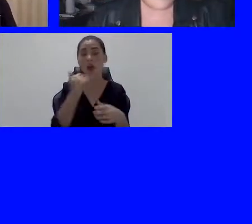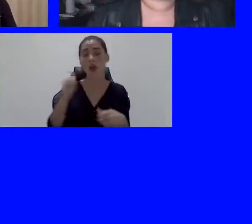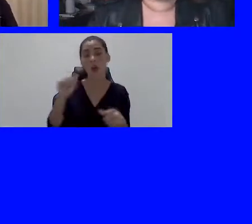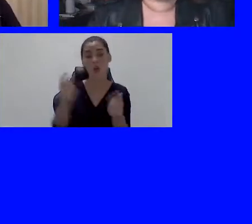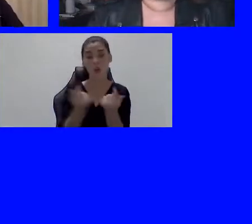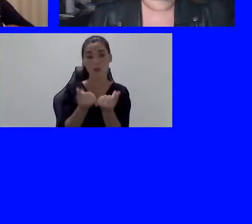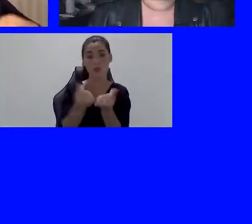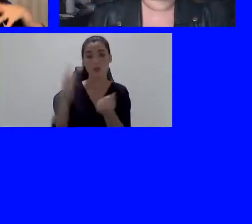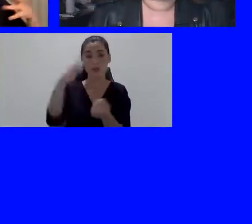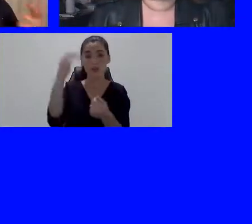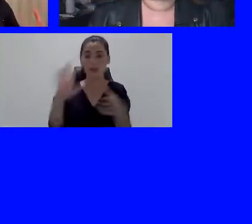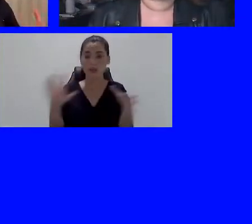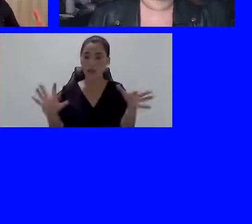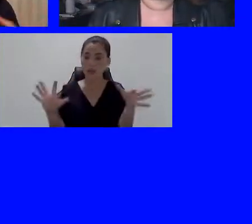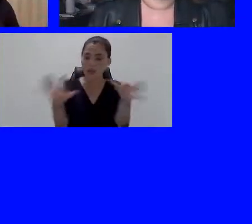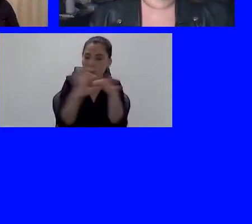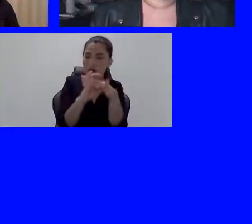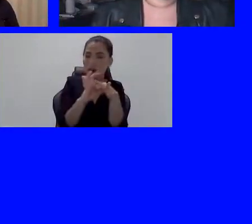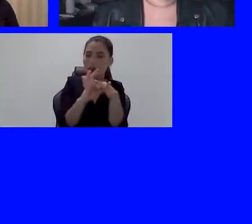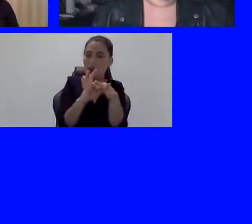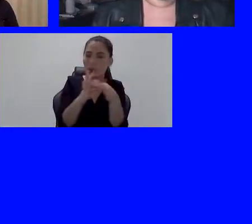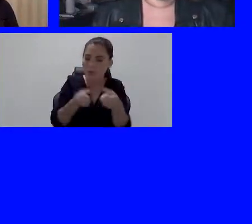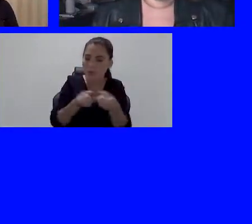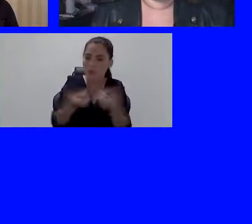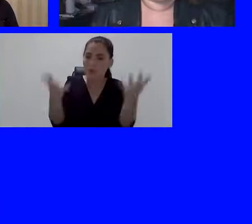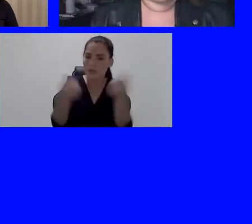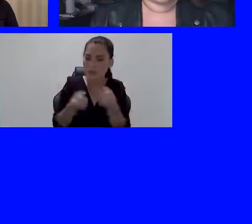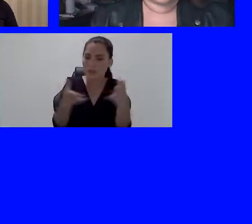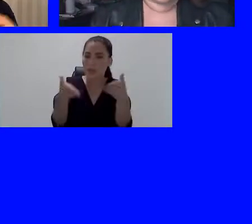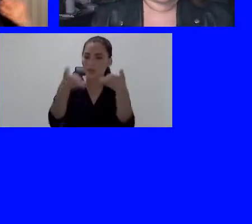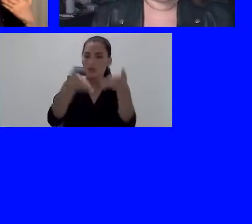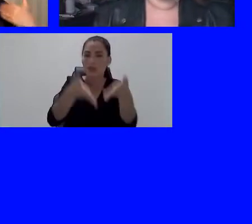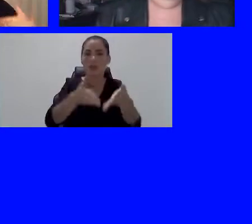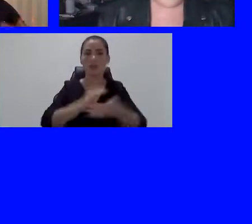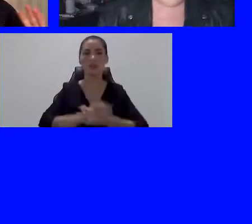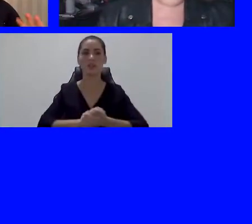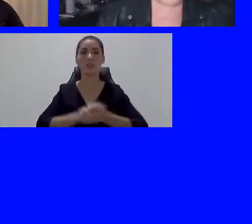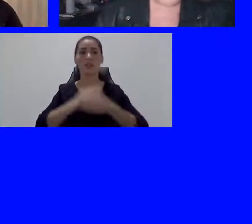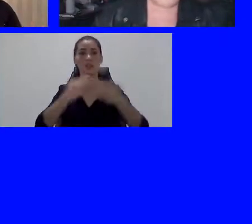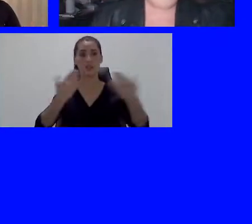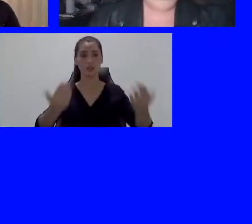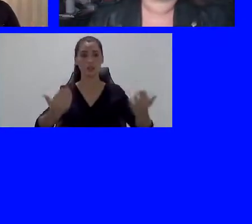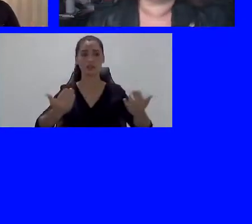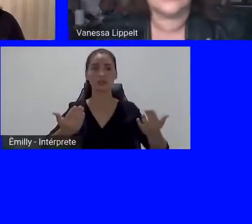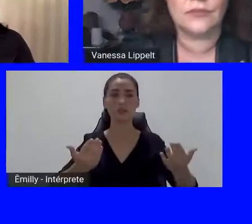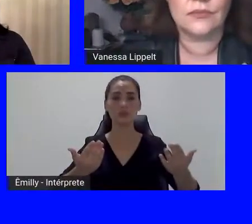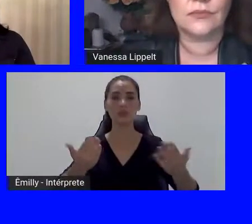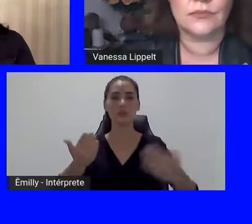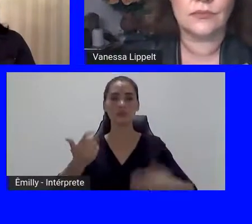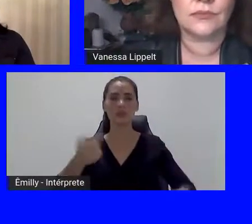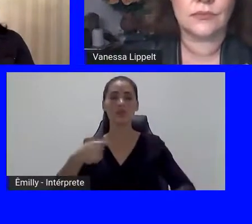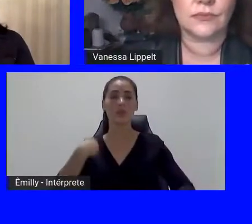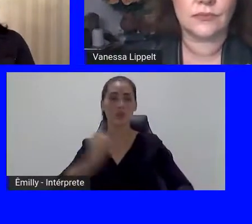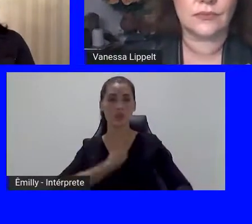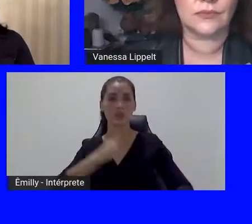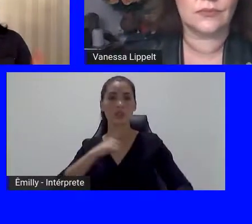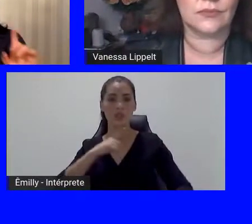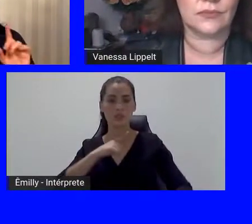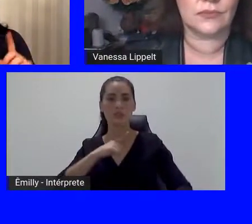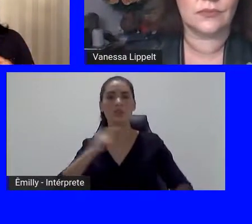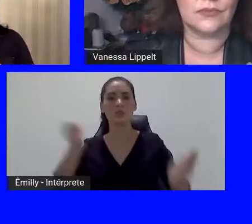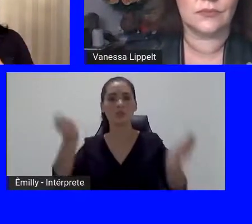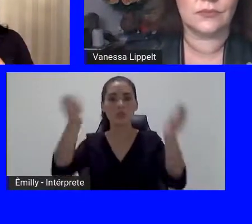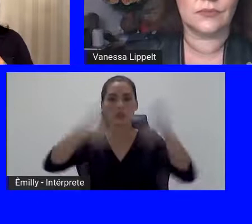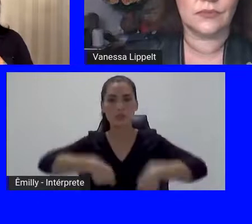específicas. Então, tudo isso me dá o conforto de dizer que temos condições de caminhar nessa campanha e ir até o